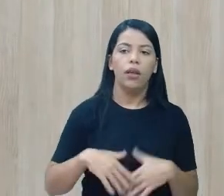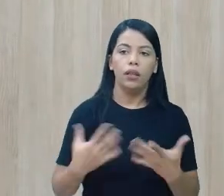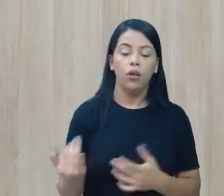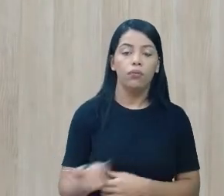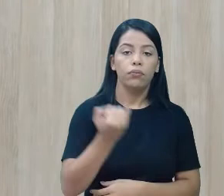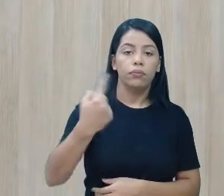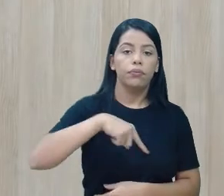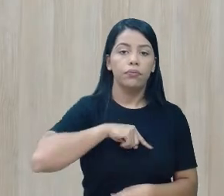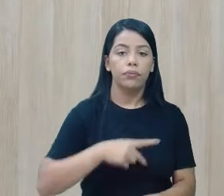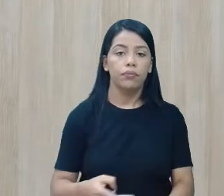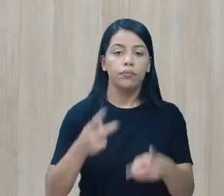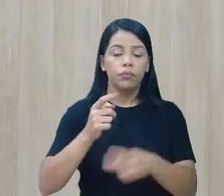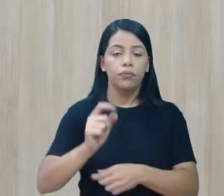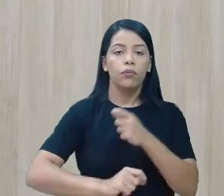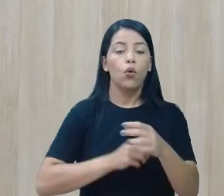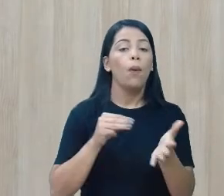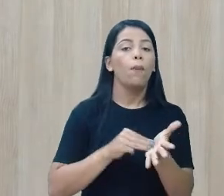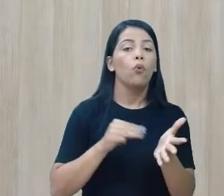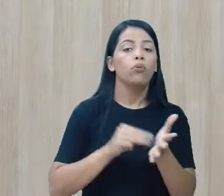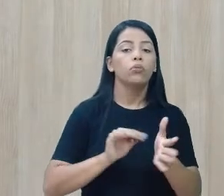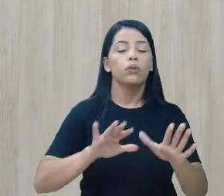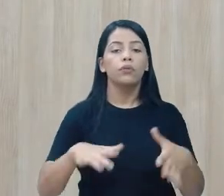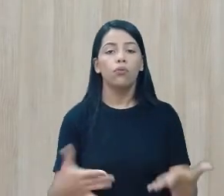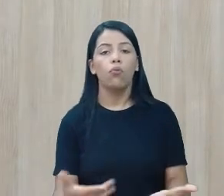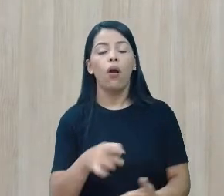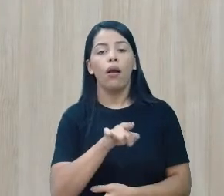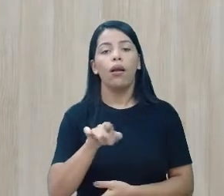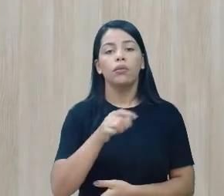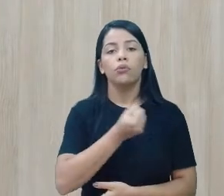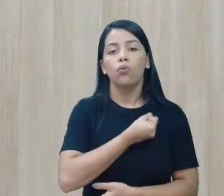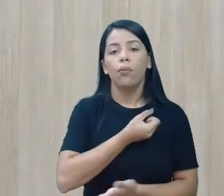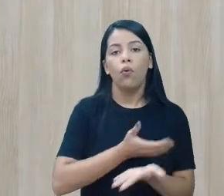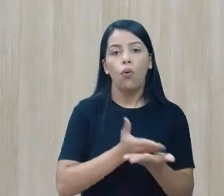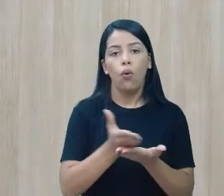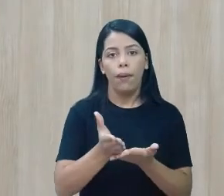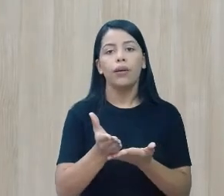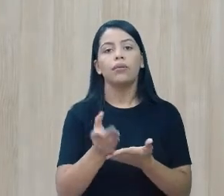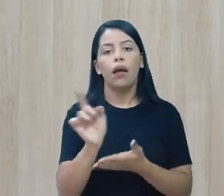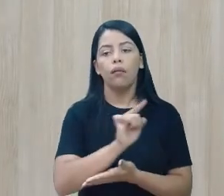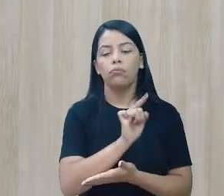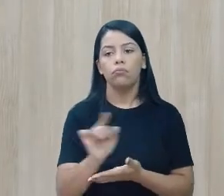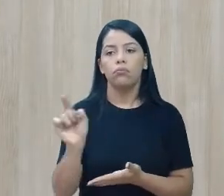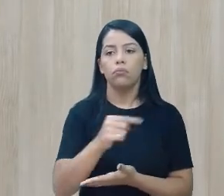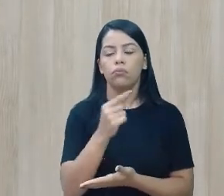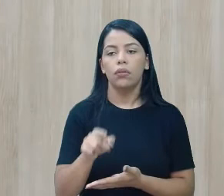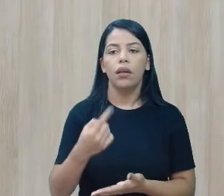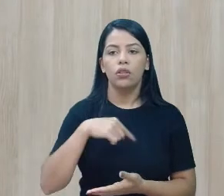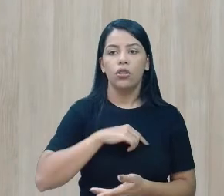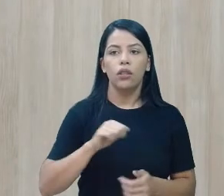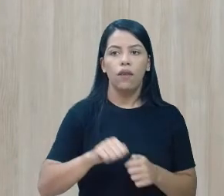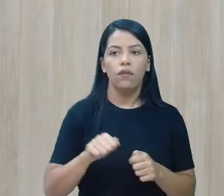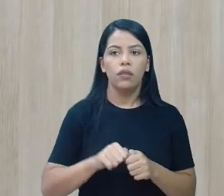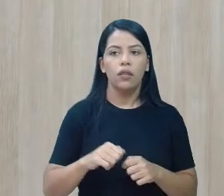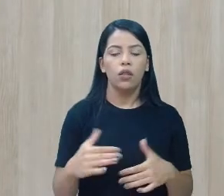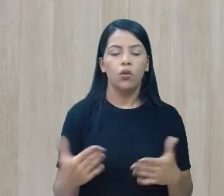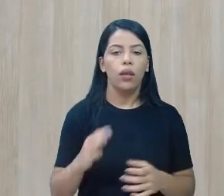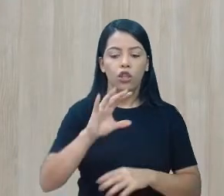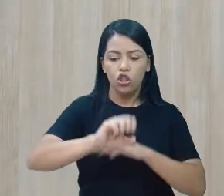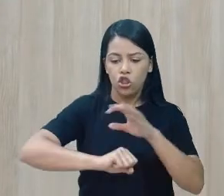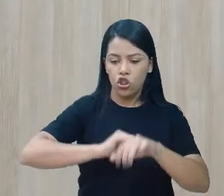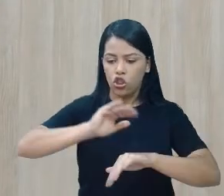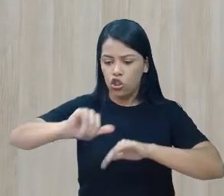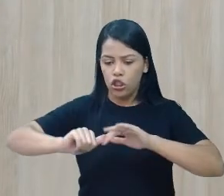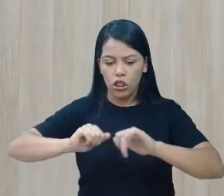importante da gente perceber o motivo pelo qual esses números começam a ser eliminados. A gente está fazendo aí a remoção, né?